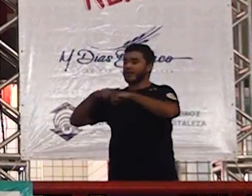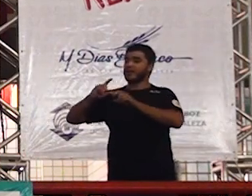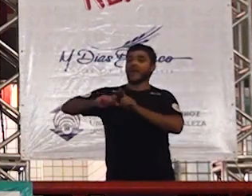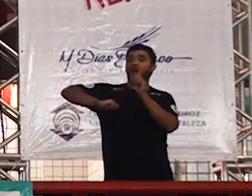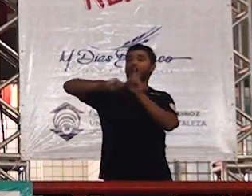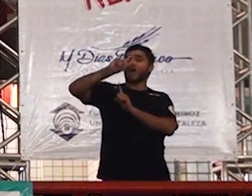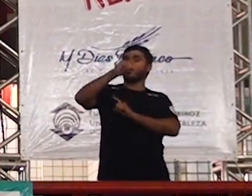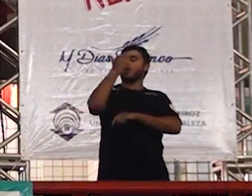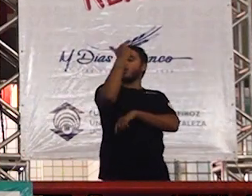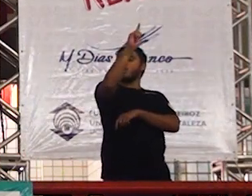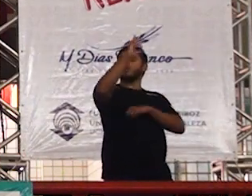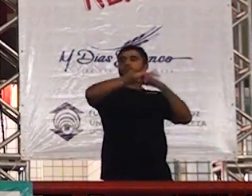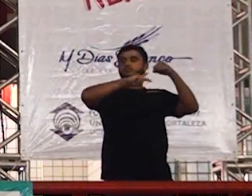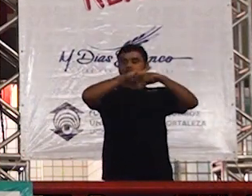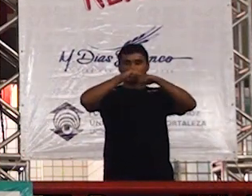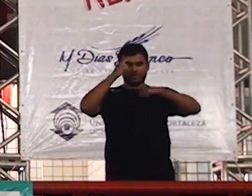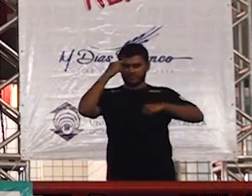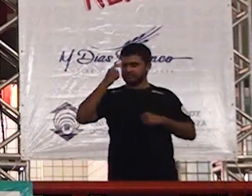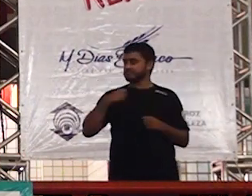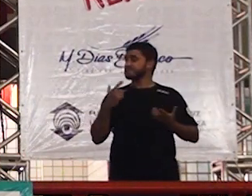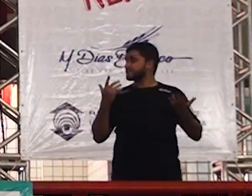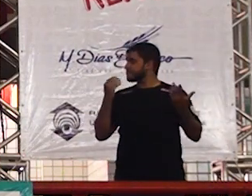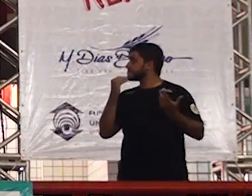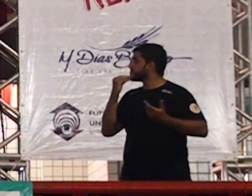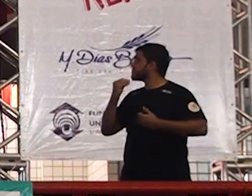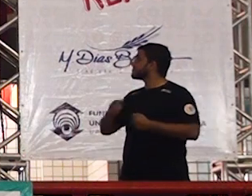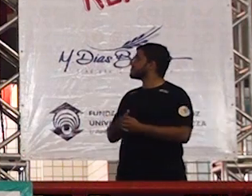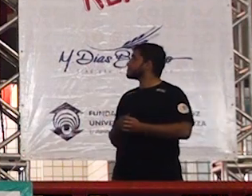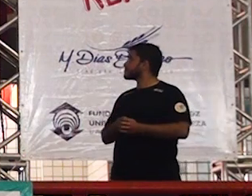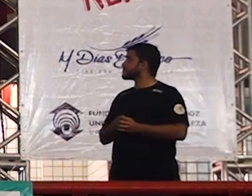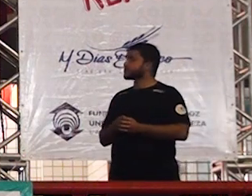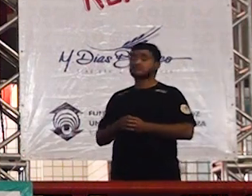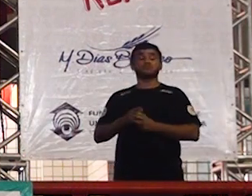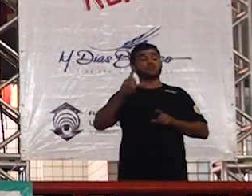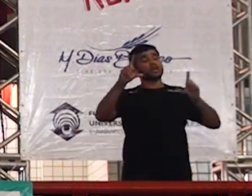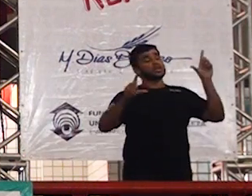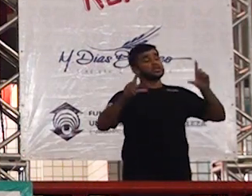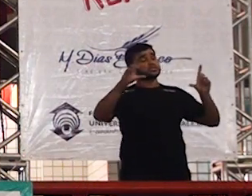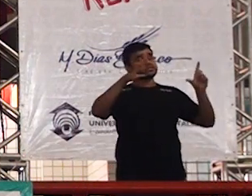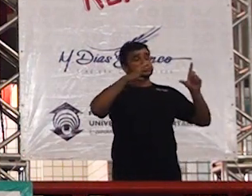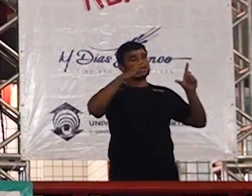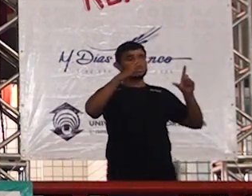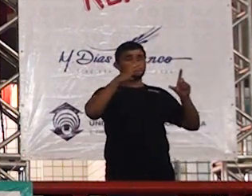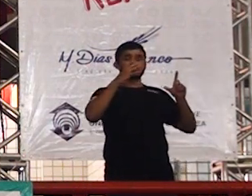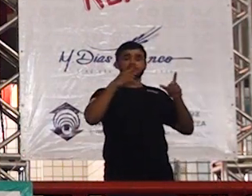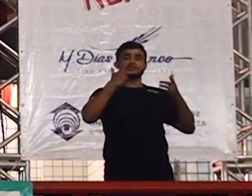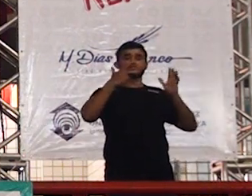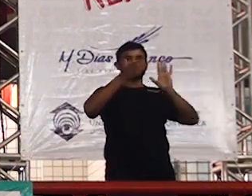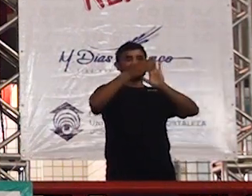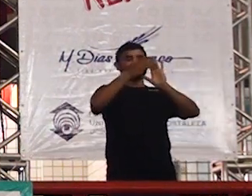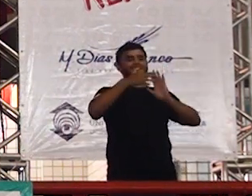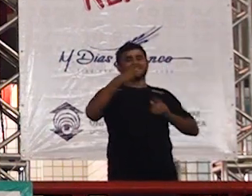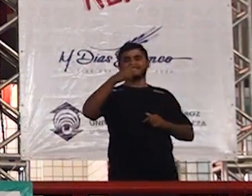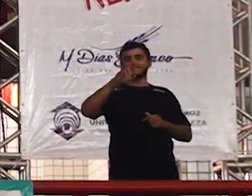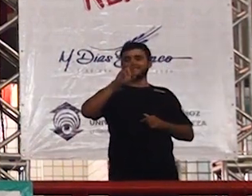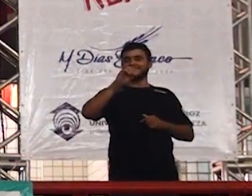loucura. Outra criatura botou: na televisão o governo vem com aquela prosopopeia flácida. O cara não sabe